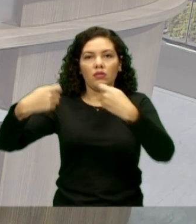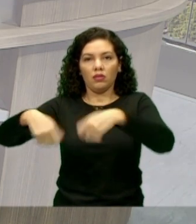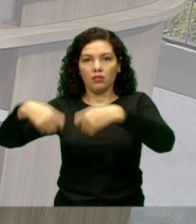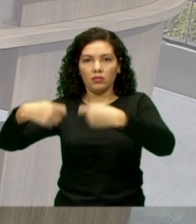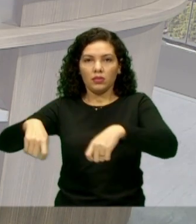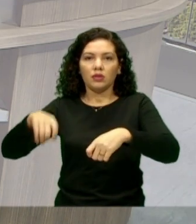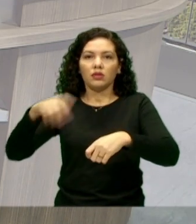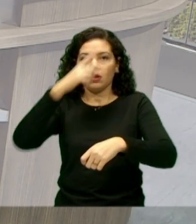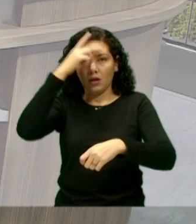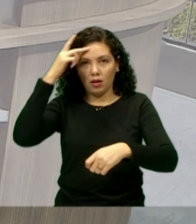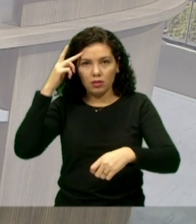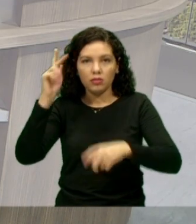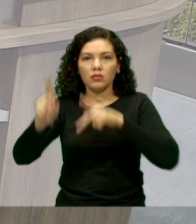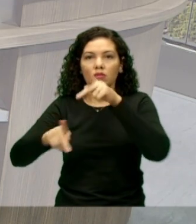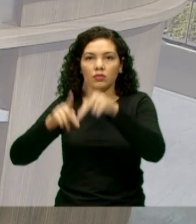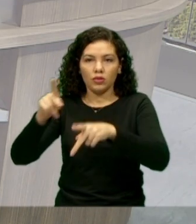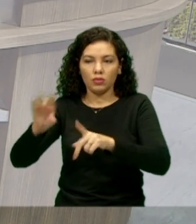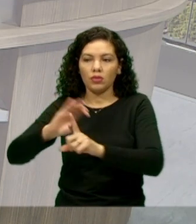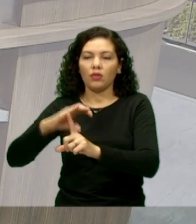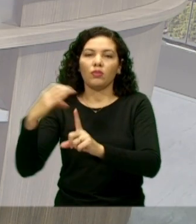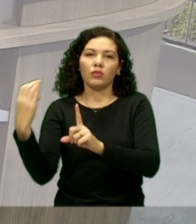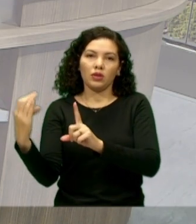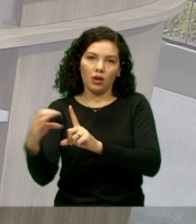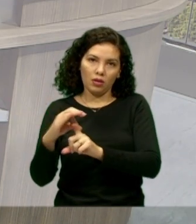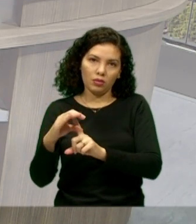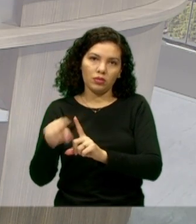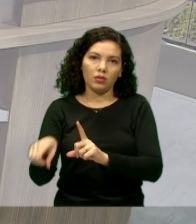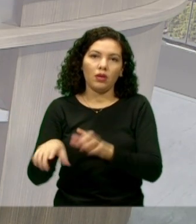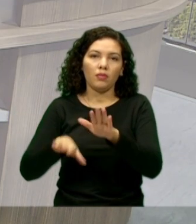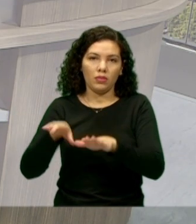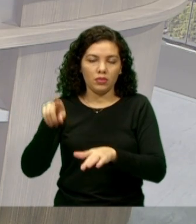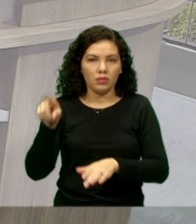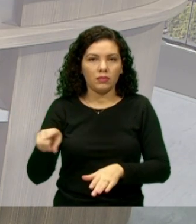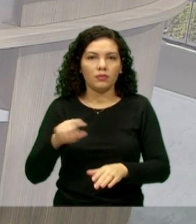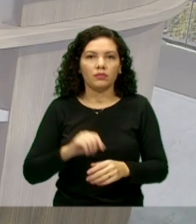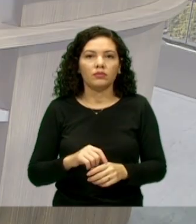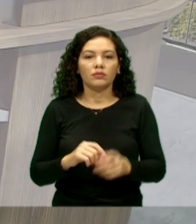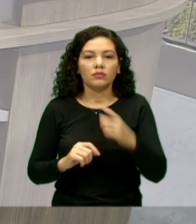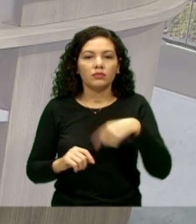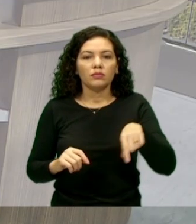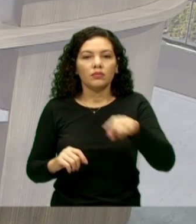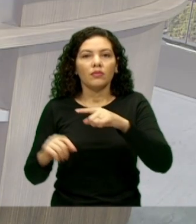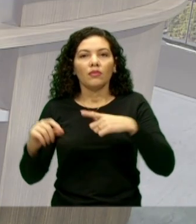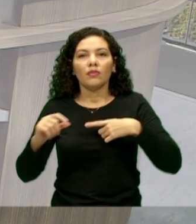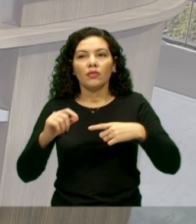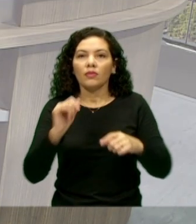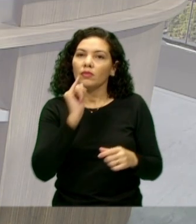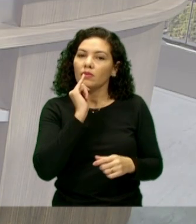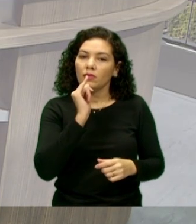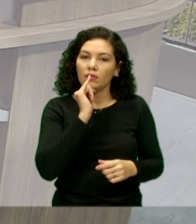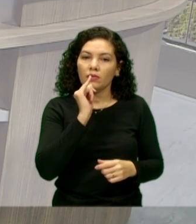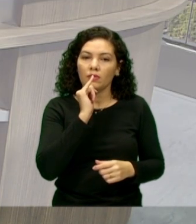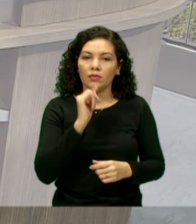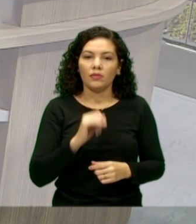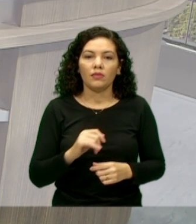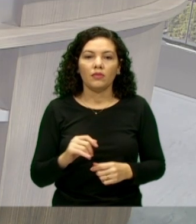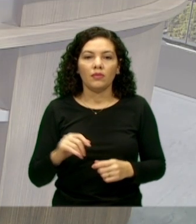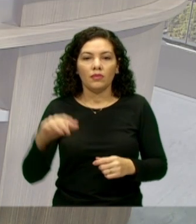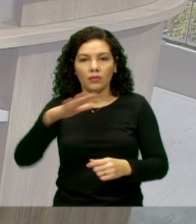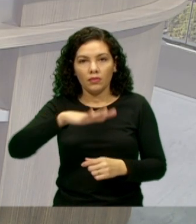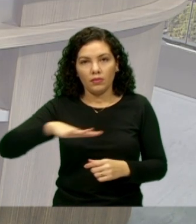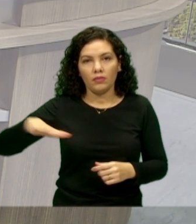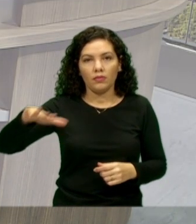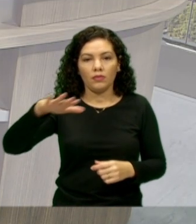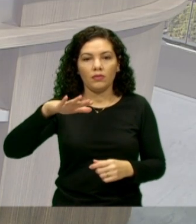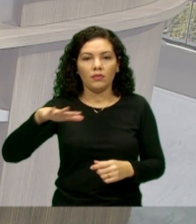necessidade daquela comunidade. É isso. A gente tem um exemplo de território